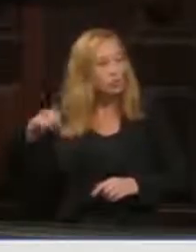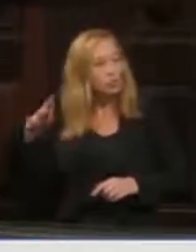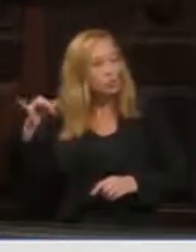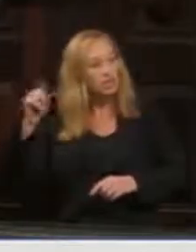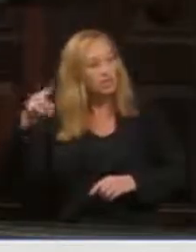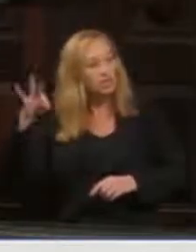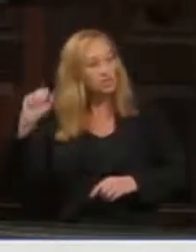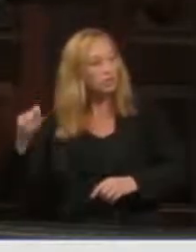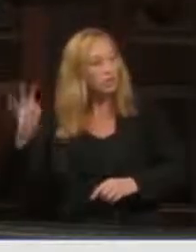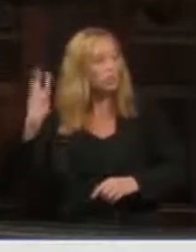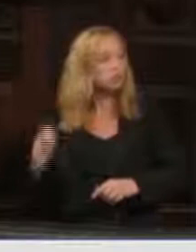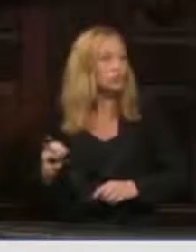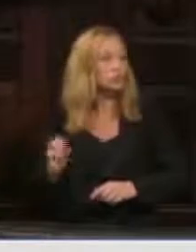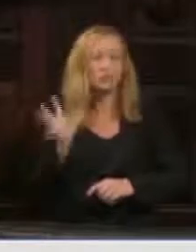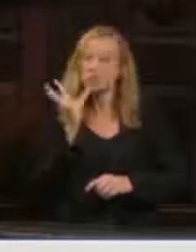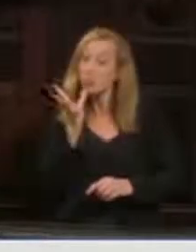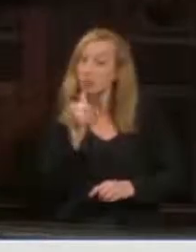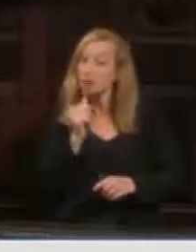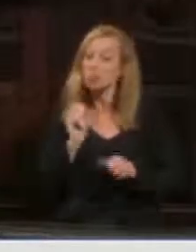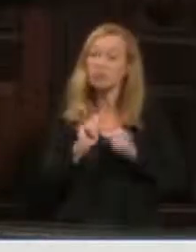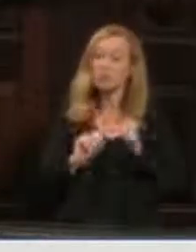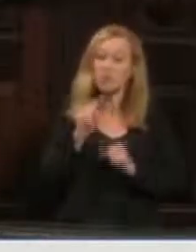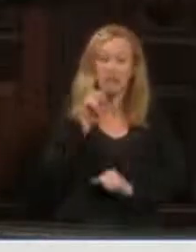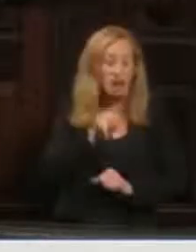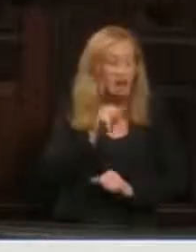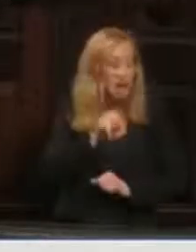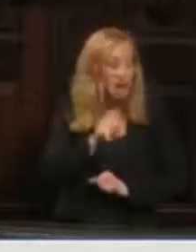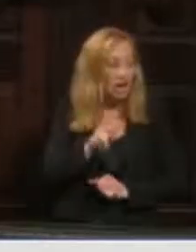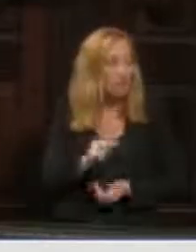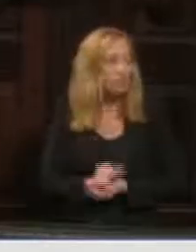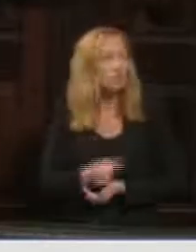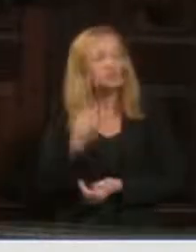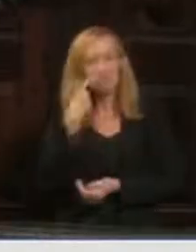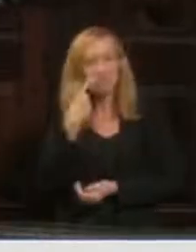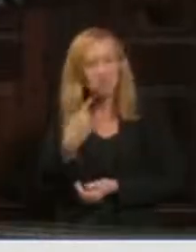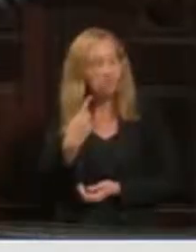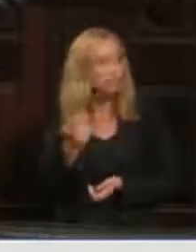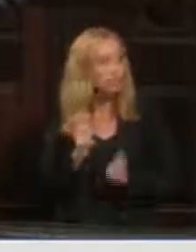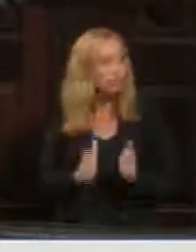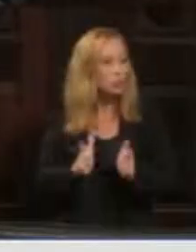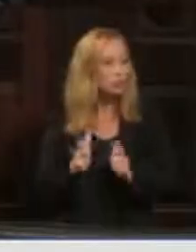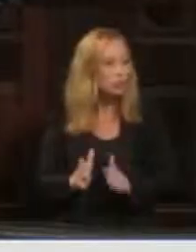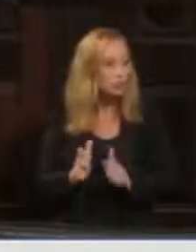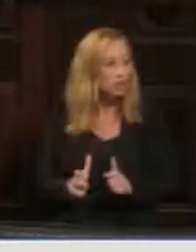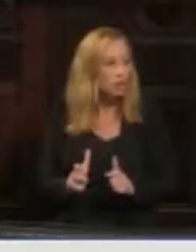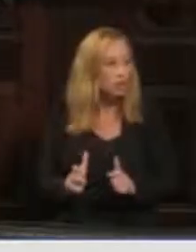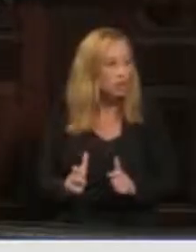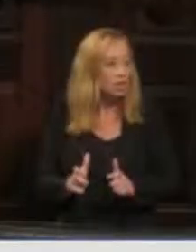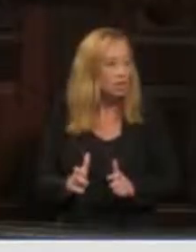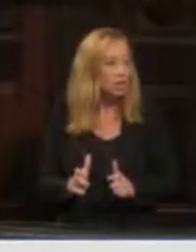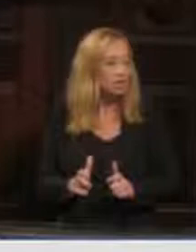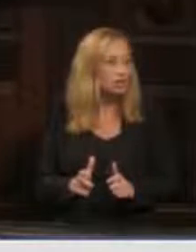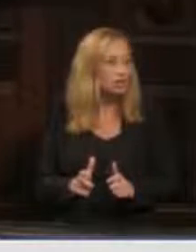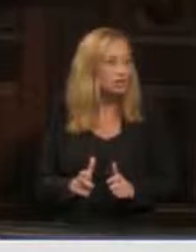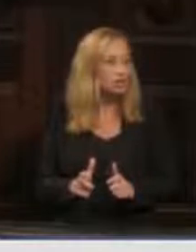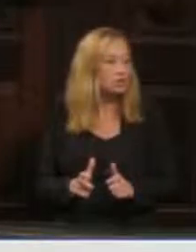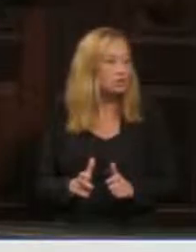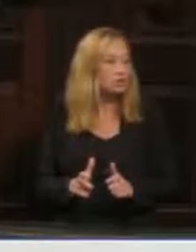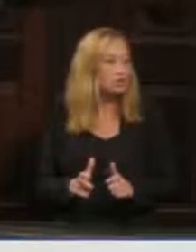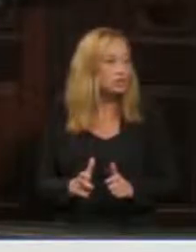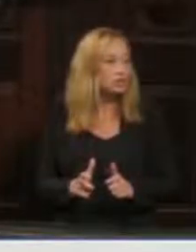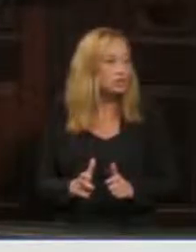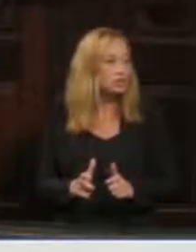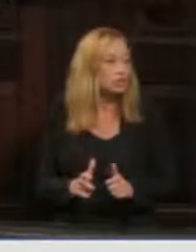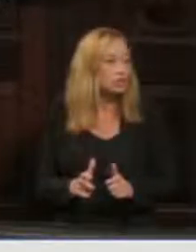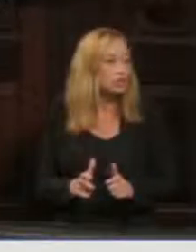R$1 bilhão, você vendo, hein, a posteação sendo cortada, serrada